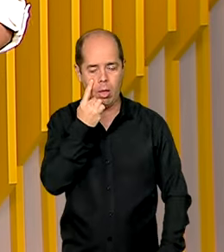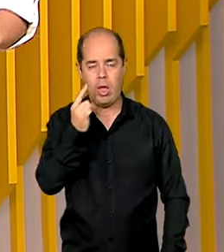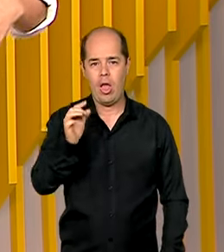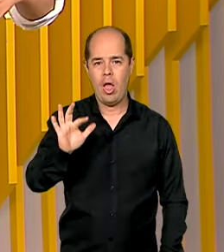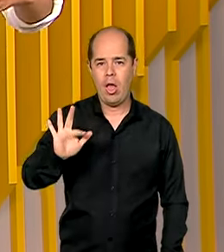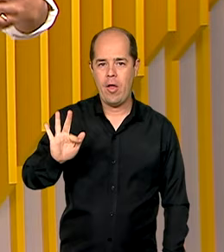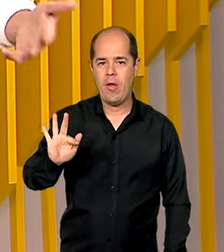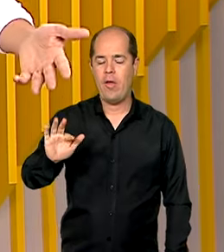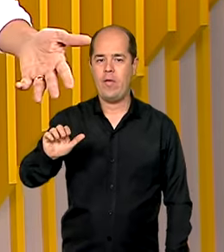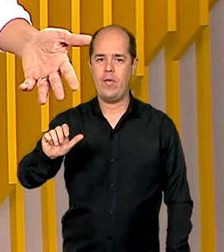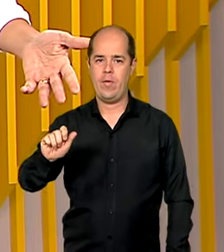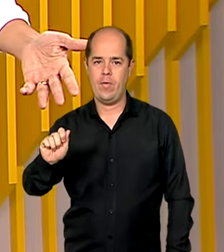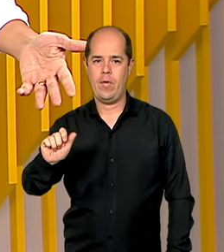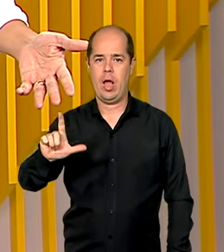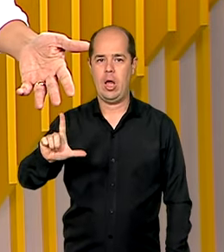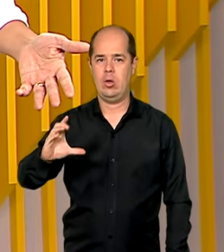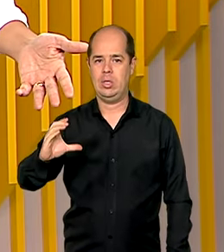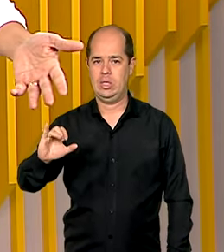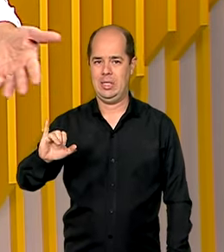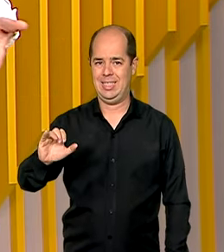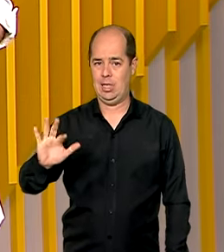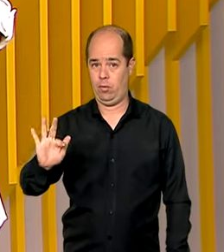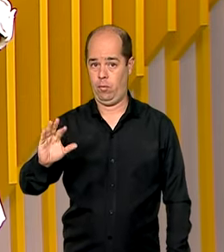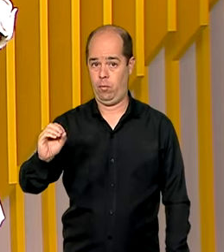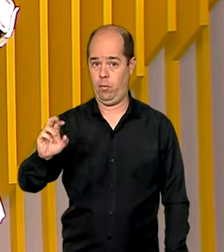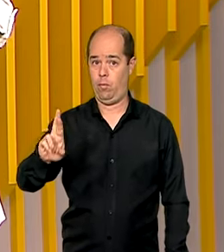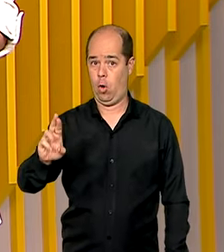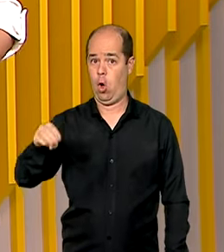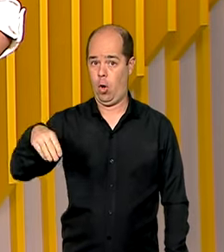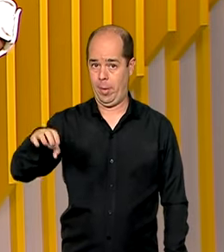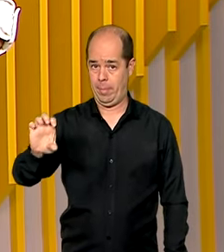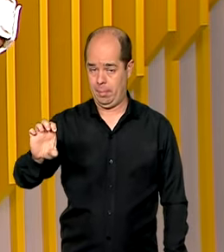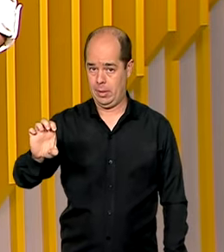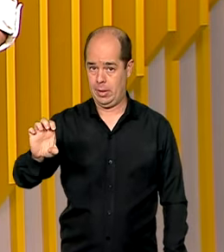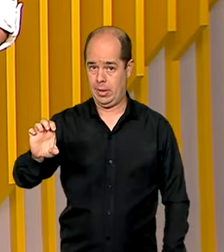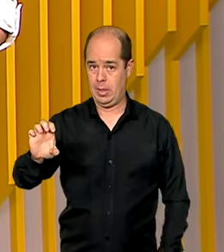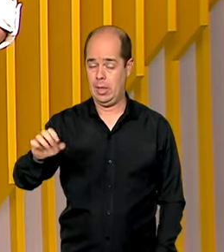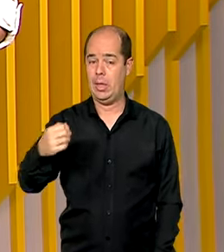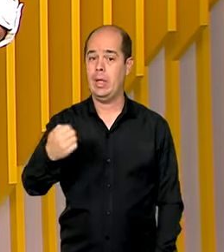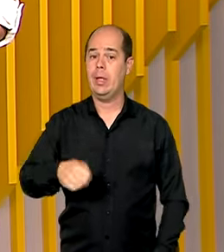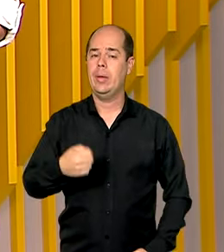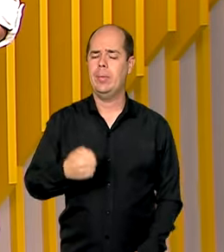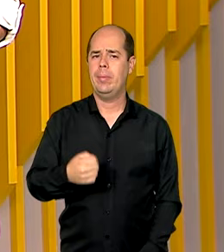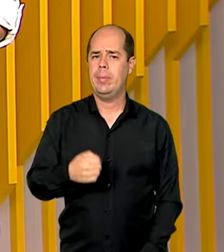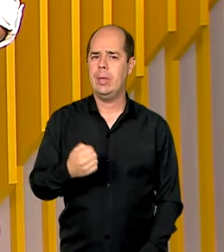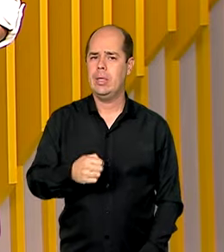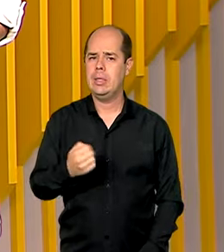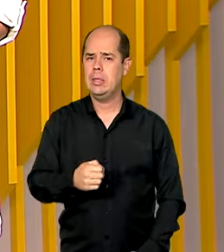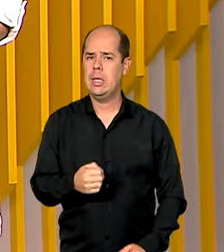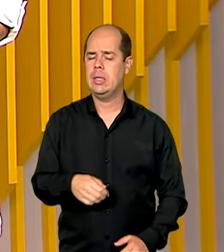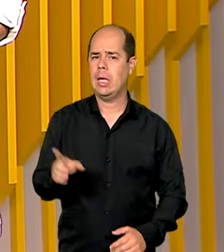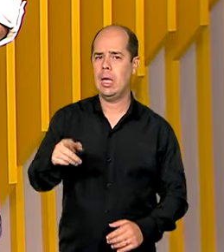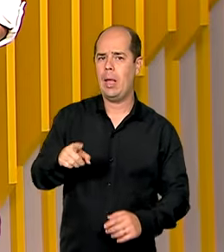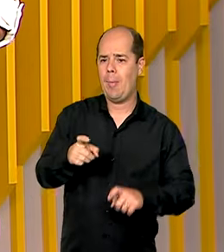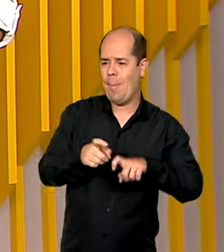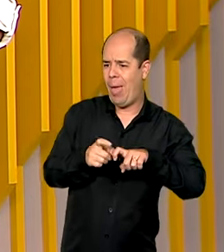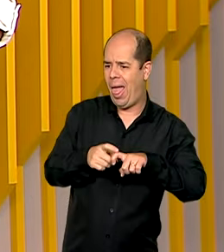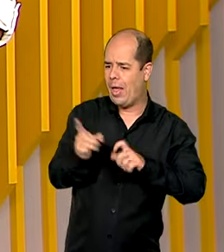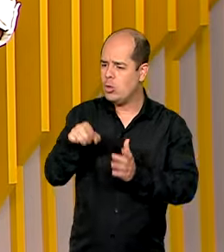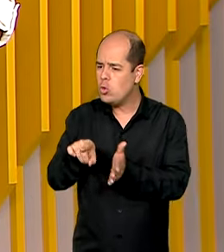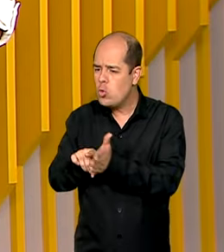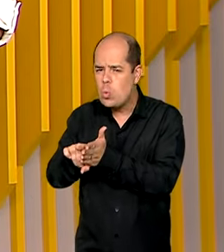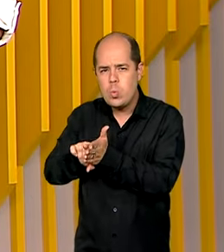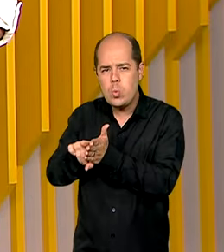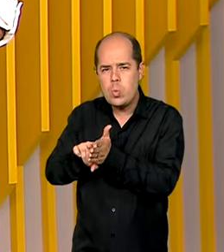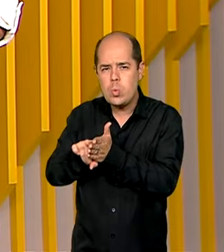passa a exigir maior conhecimento médico sobre o assunto e facilitar o diagnóstico para um atendimento mais